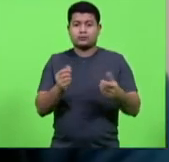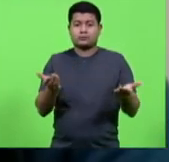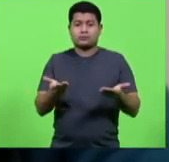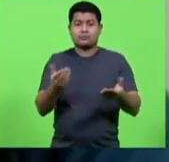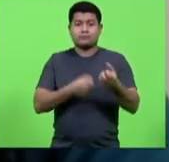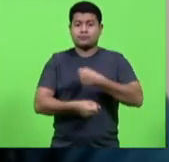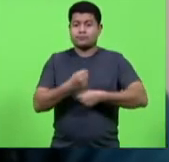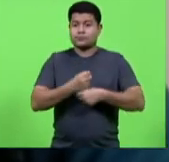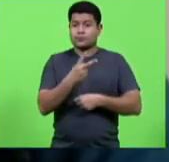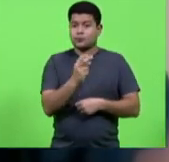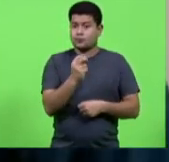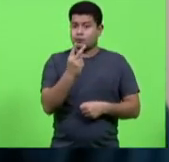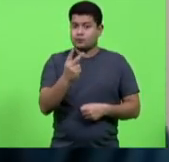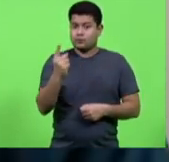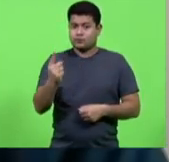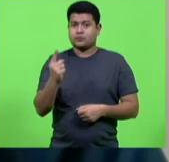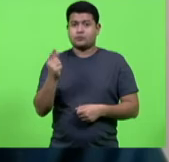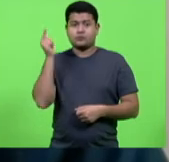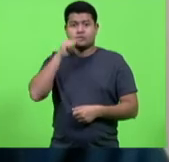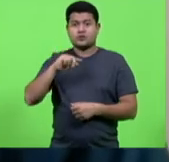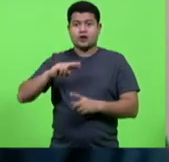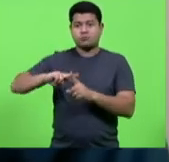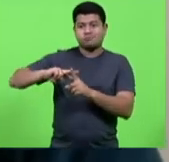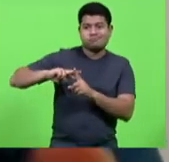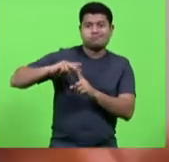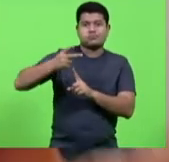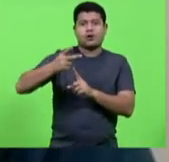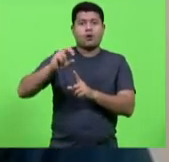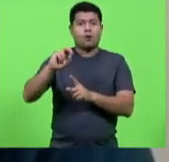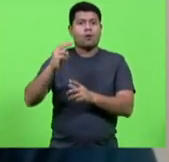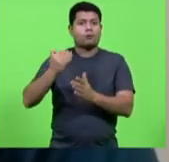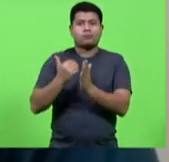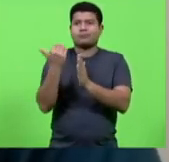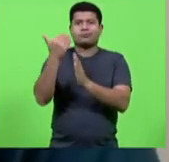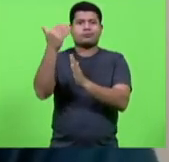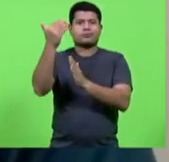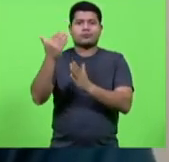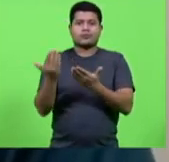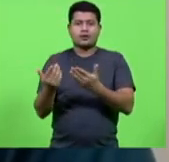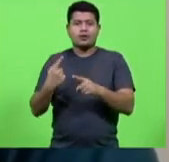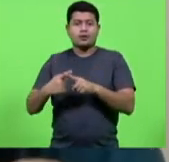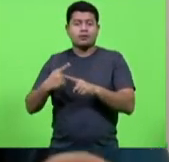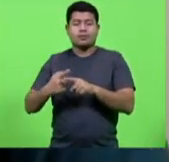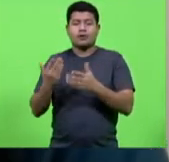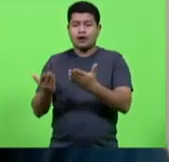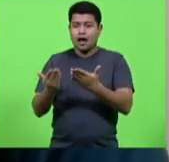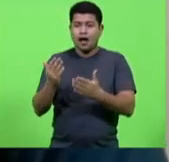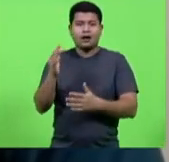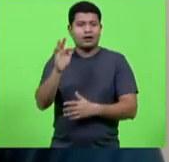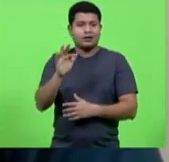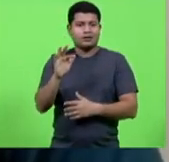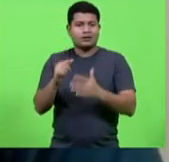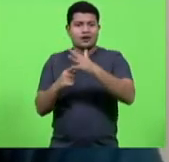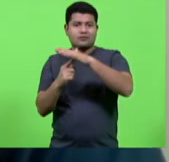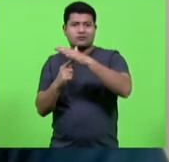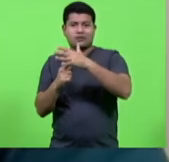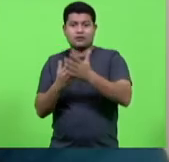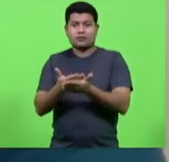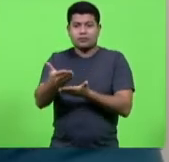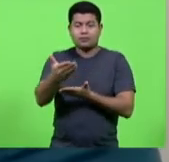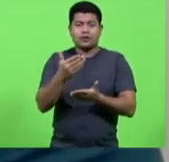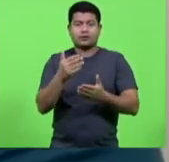multiplicar esta participação, porque a feira ela se estende do dia 1º, dia de